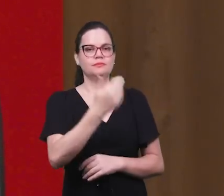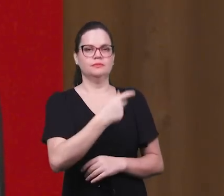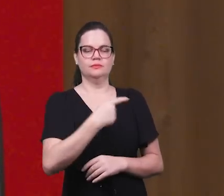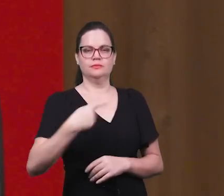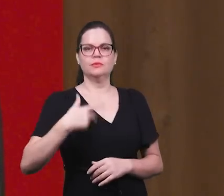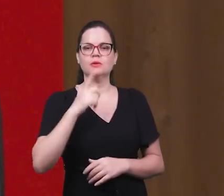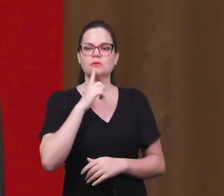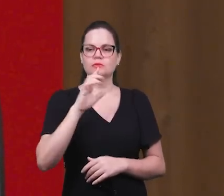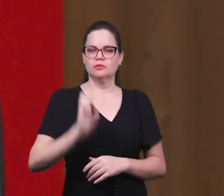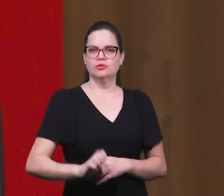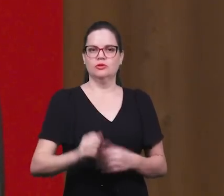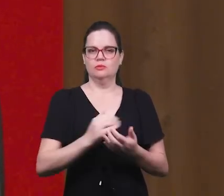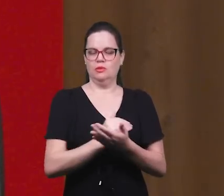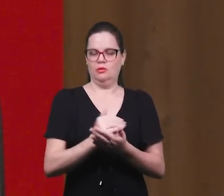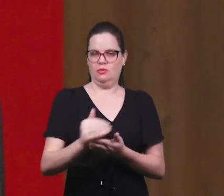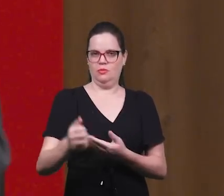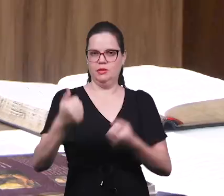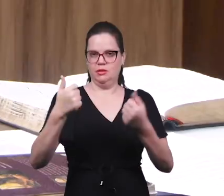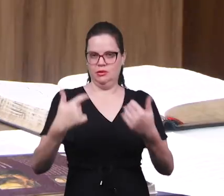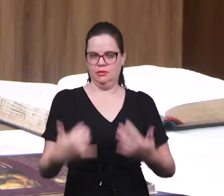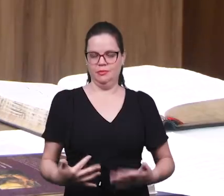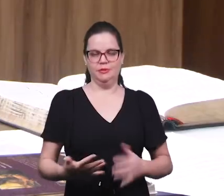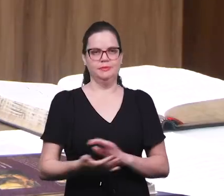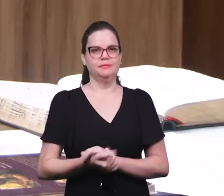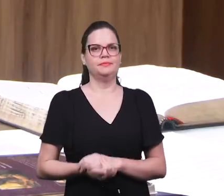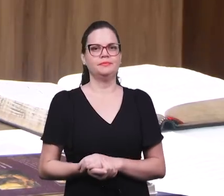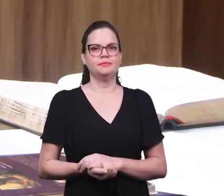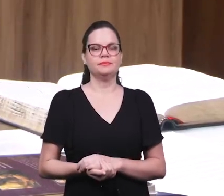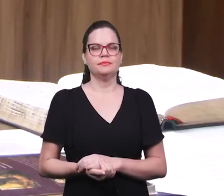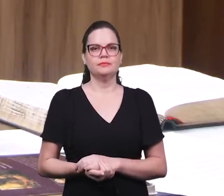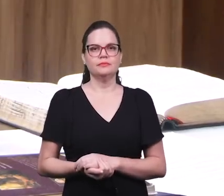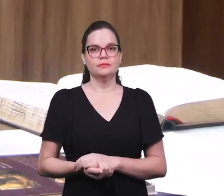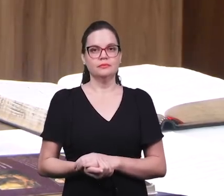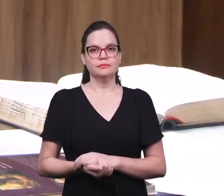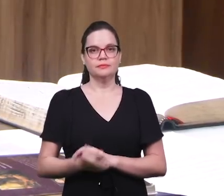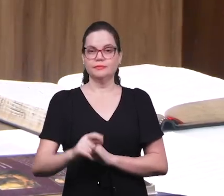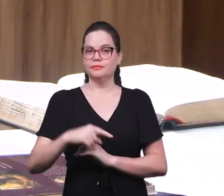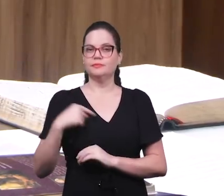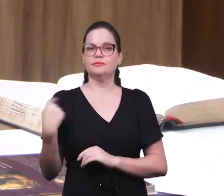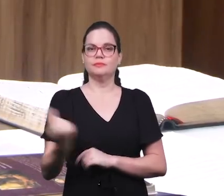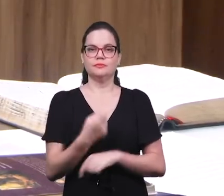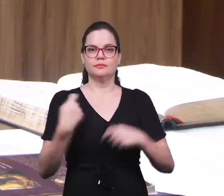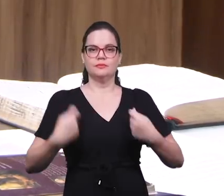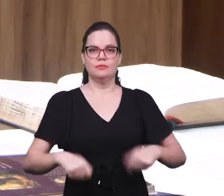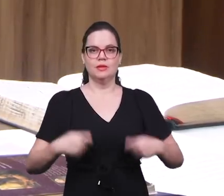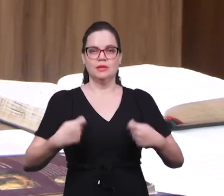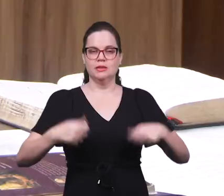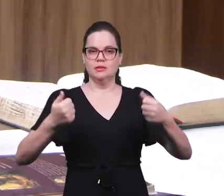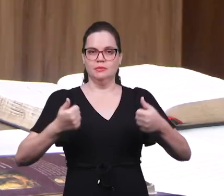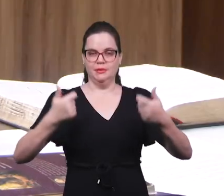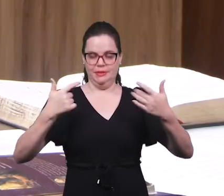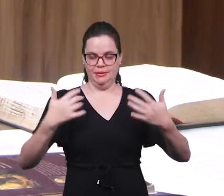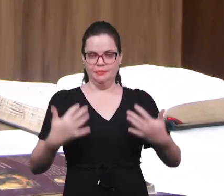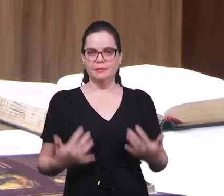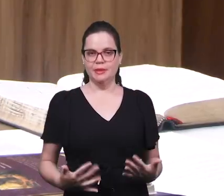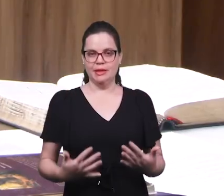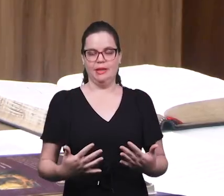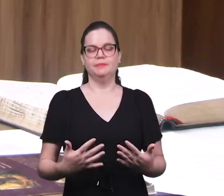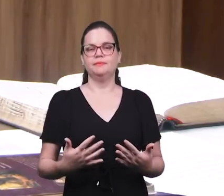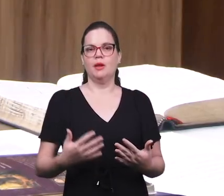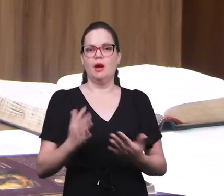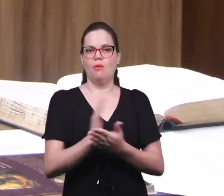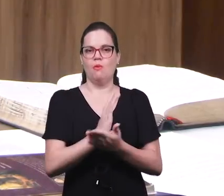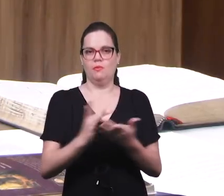Eugênio discorra sobre o assunto. Bom, nós temos que citar, antes de entrar propriamente em algumas perseguições, temos que